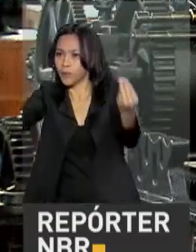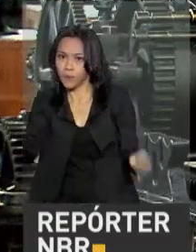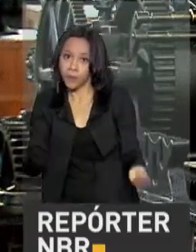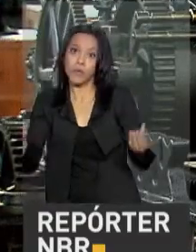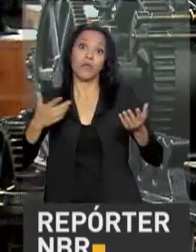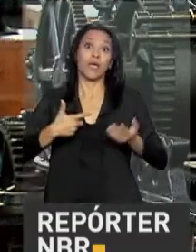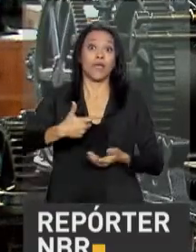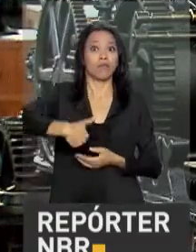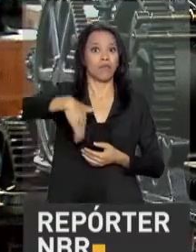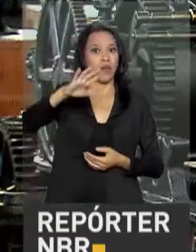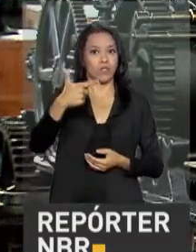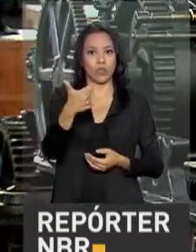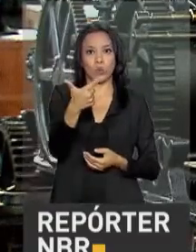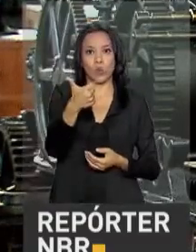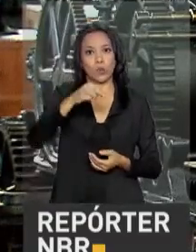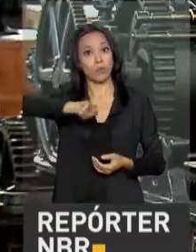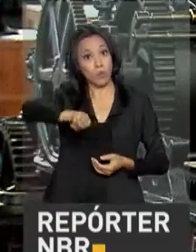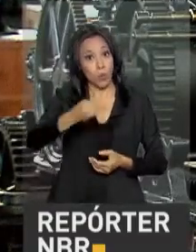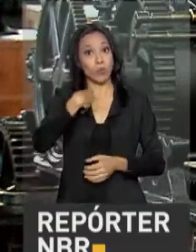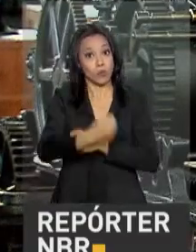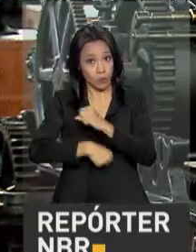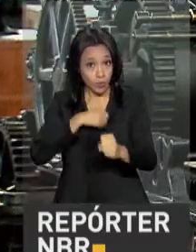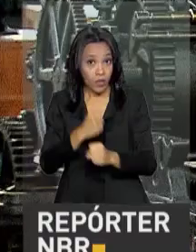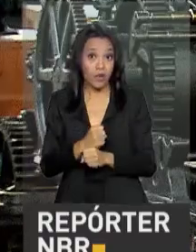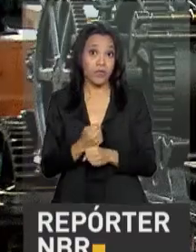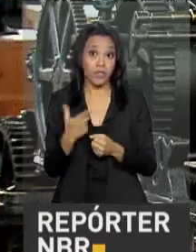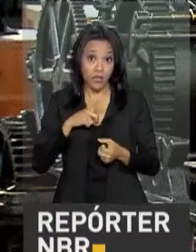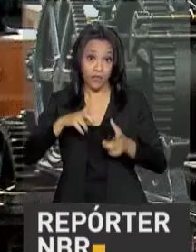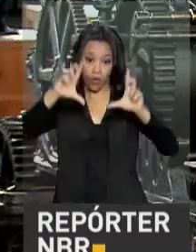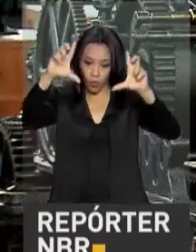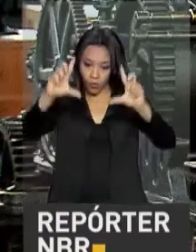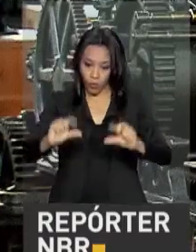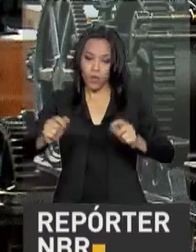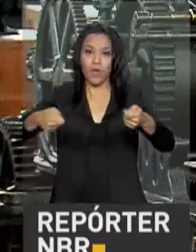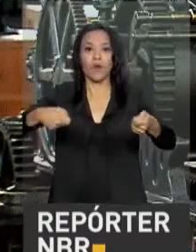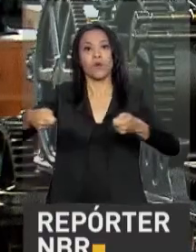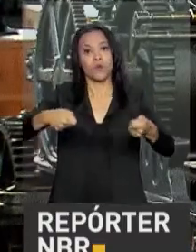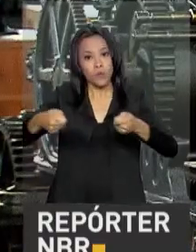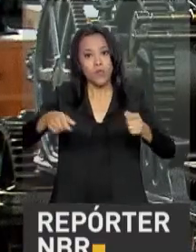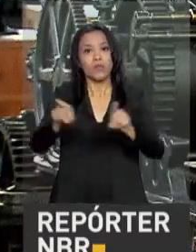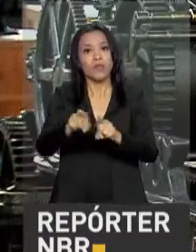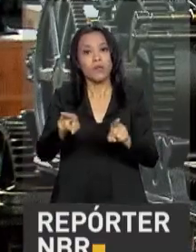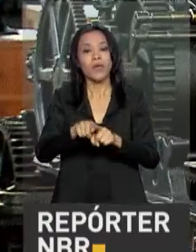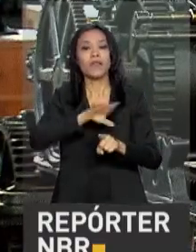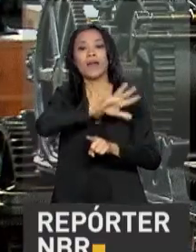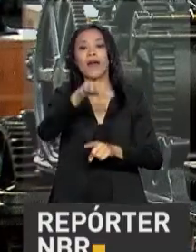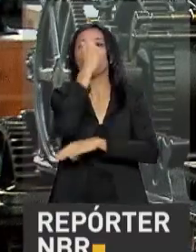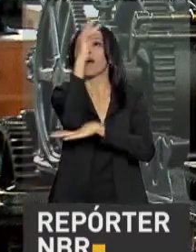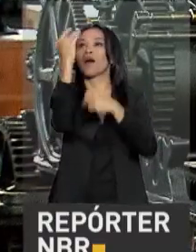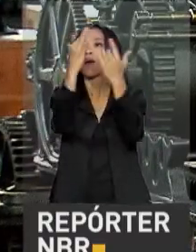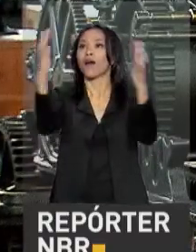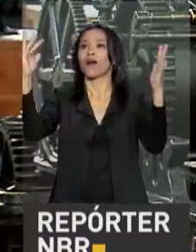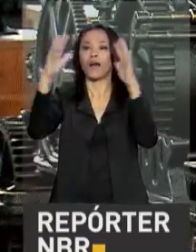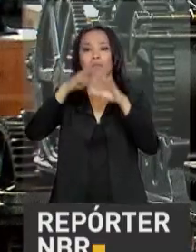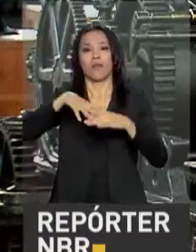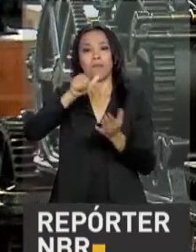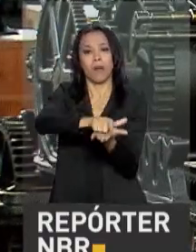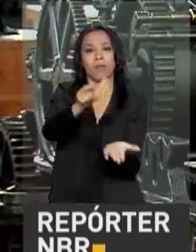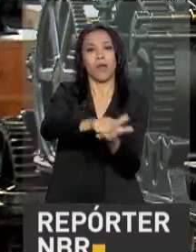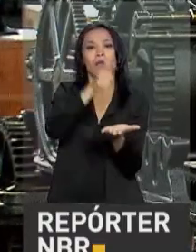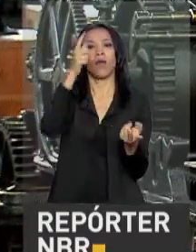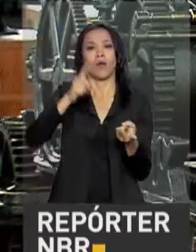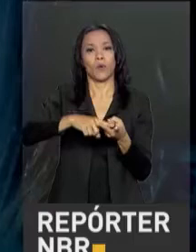a R$12 milhões ano. Isso sem contar a economia ambiental, né? Economia em termos de energia, de papel,